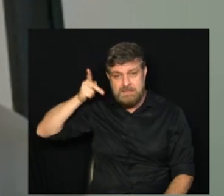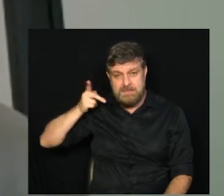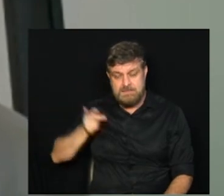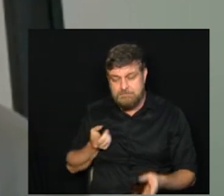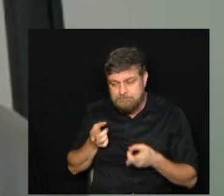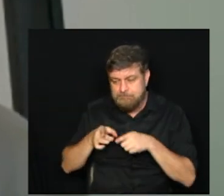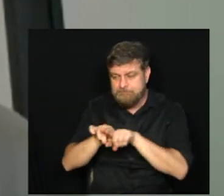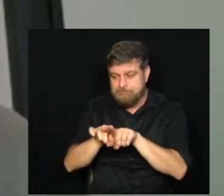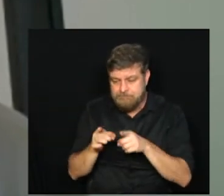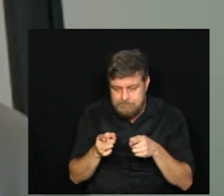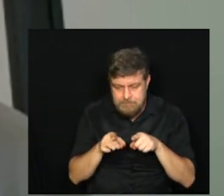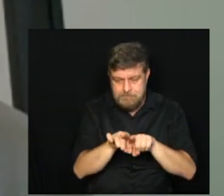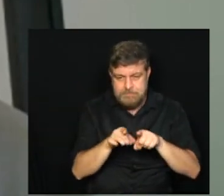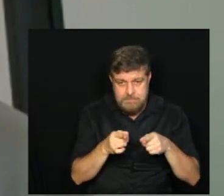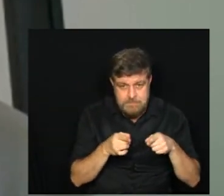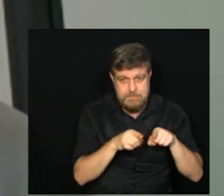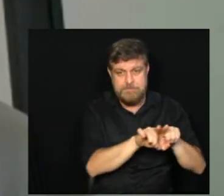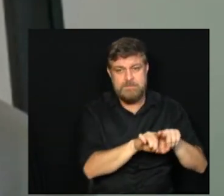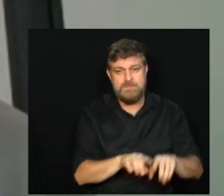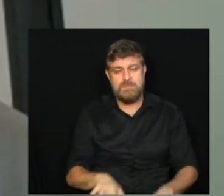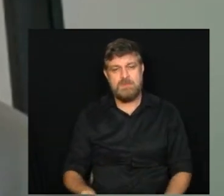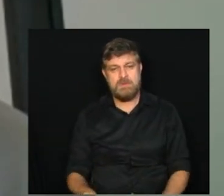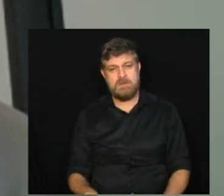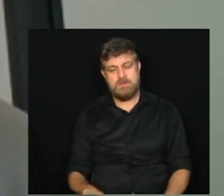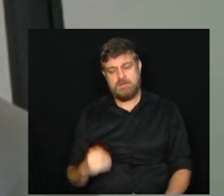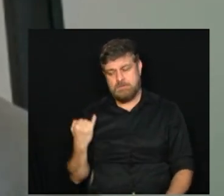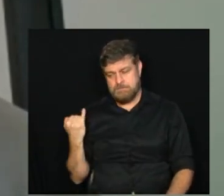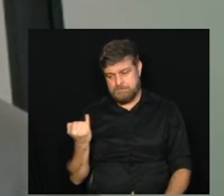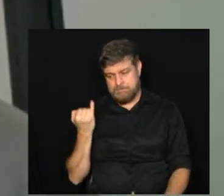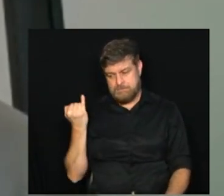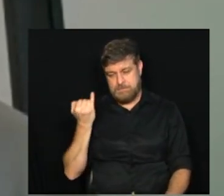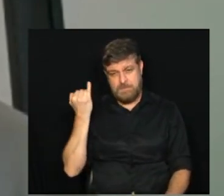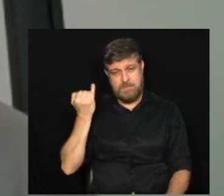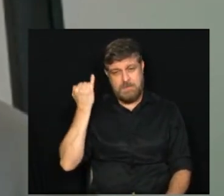que convergir. Então, é importante